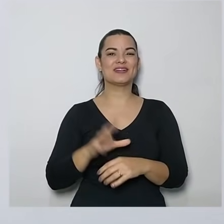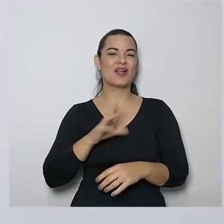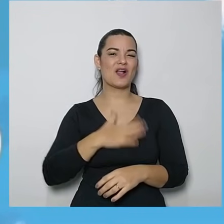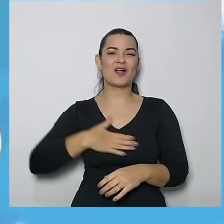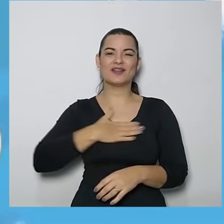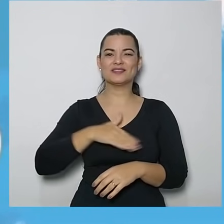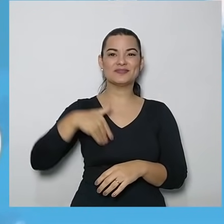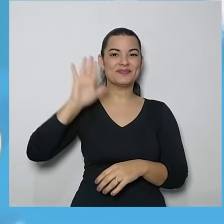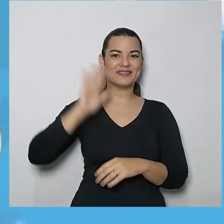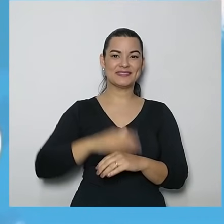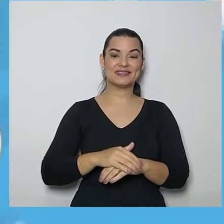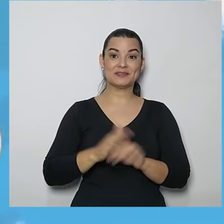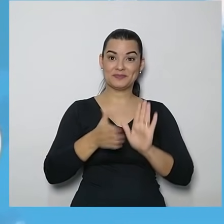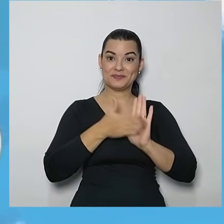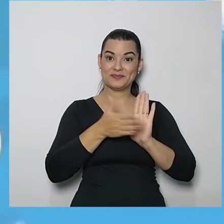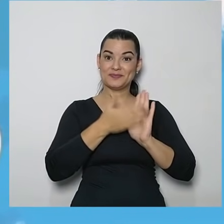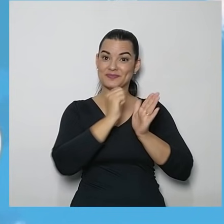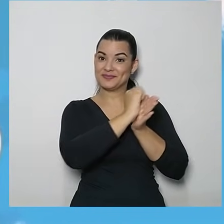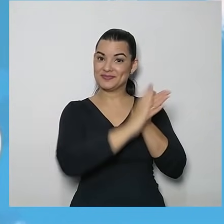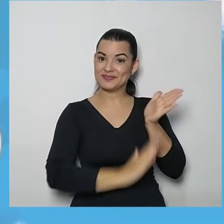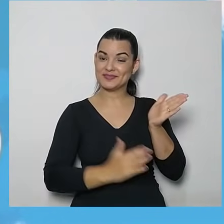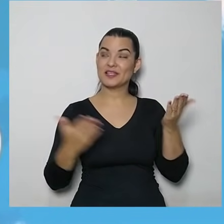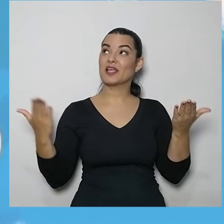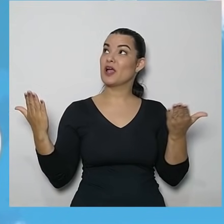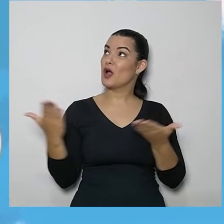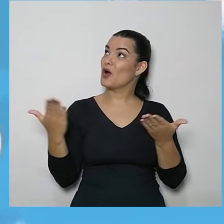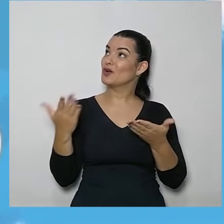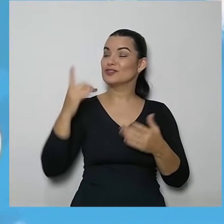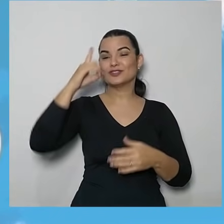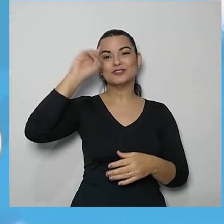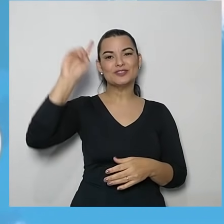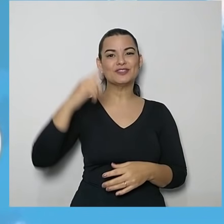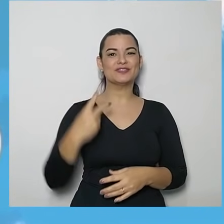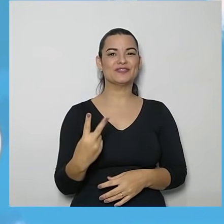dia. Hoje é dia